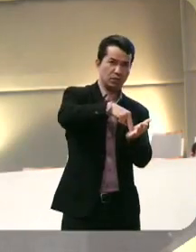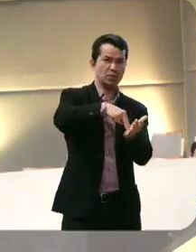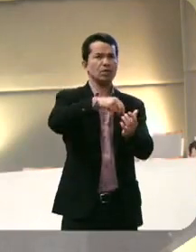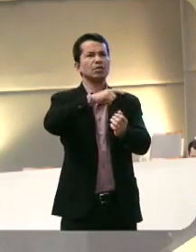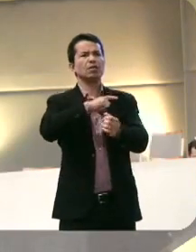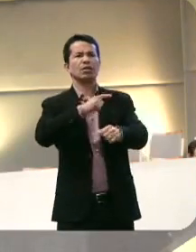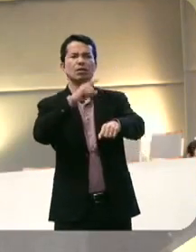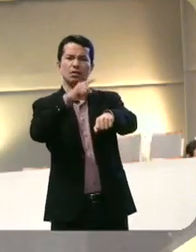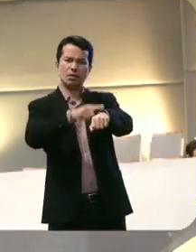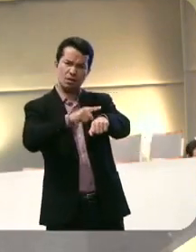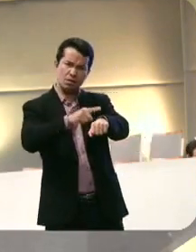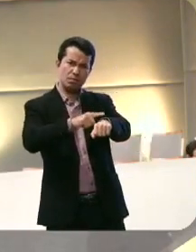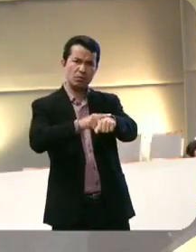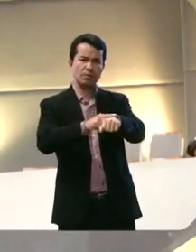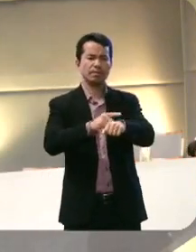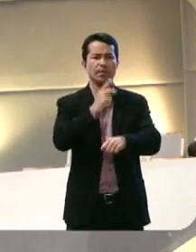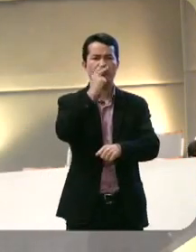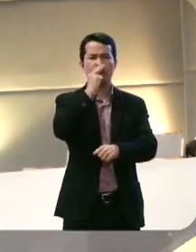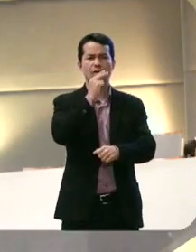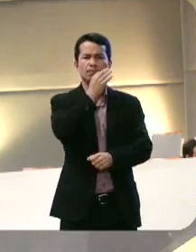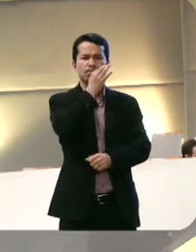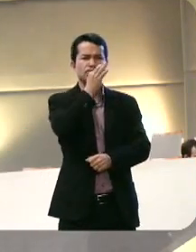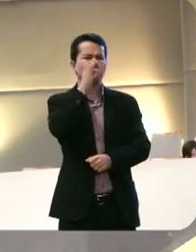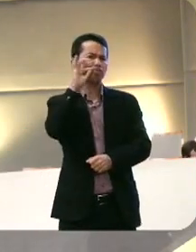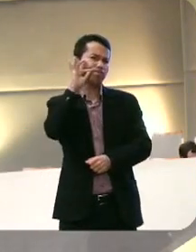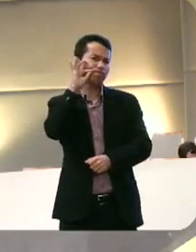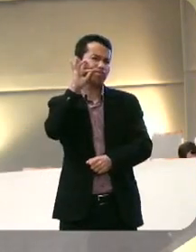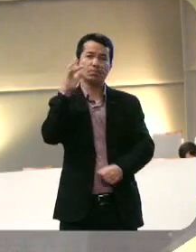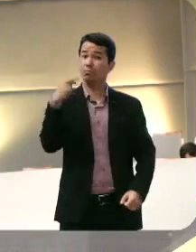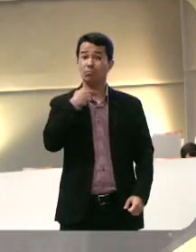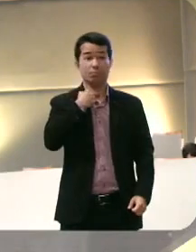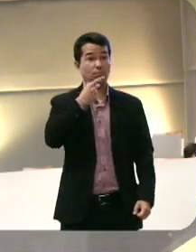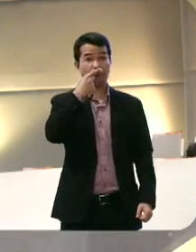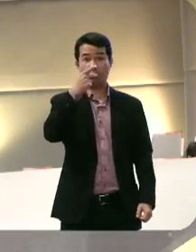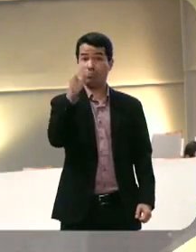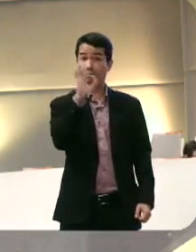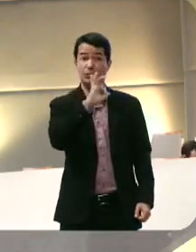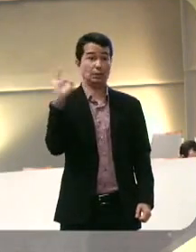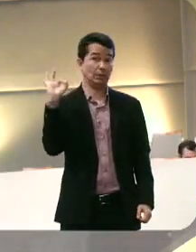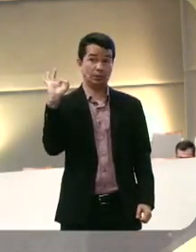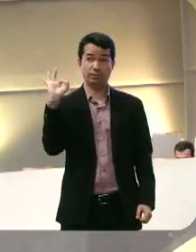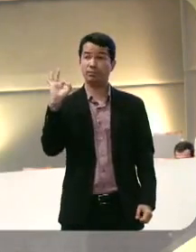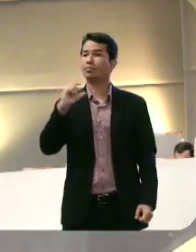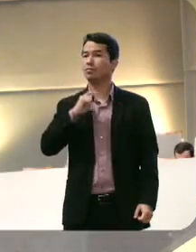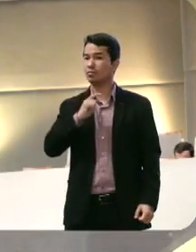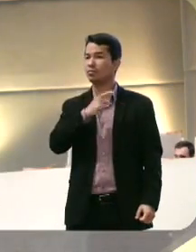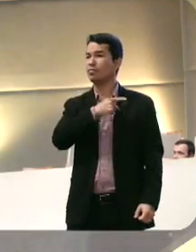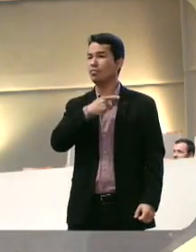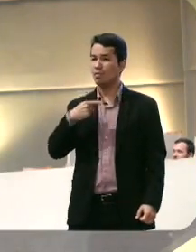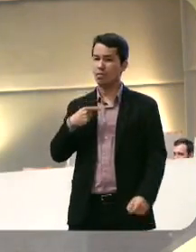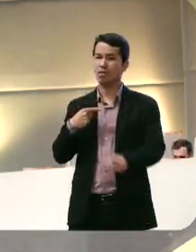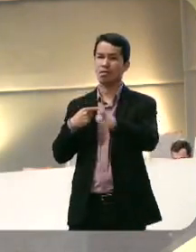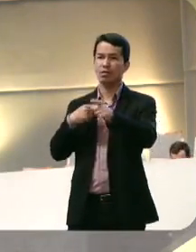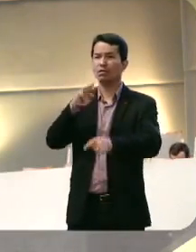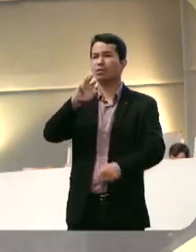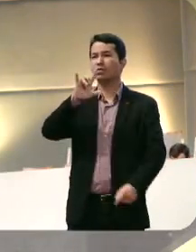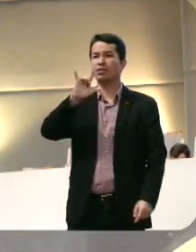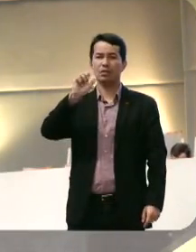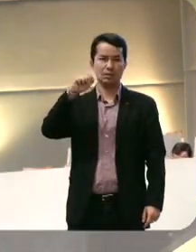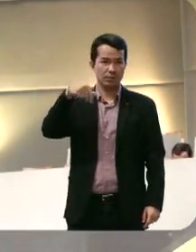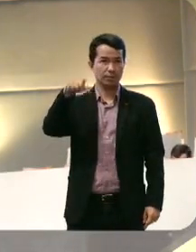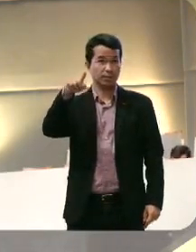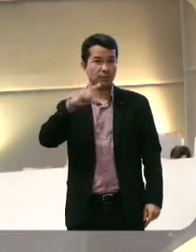algo que eles chamavam de jejum de palavras. A gente ficava, o pastor William estava naquele retiro, eu estou vendo ele aqui,